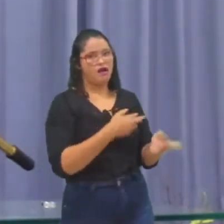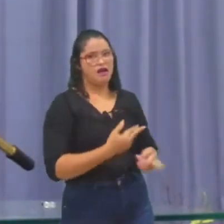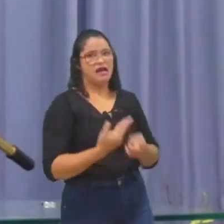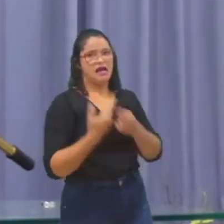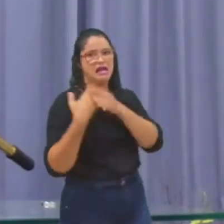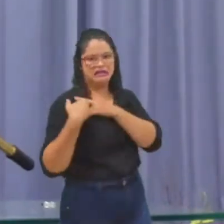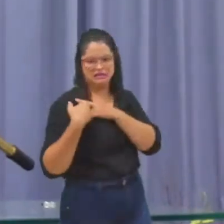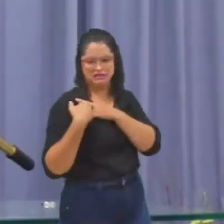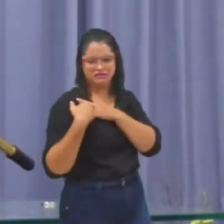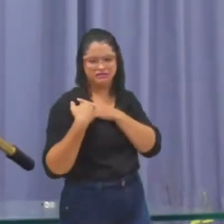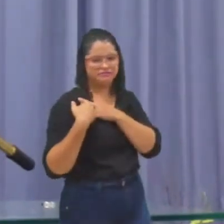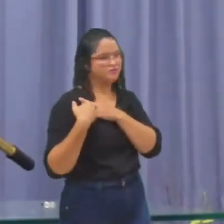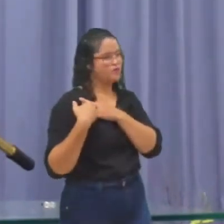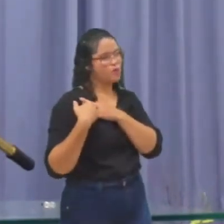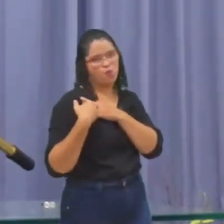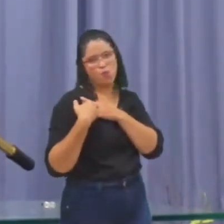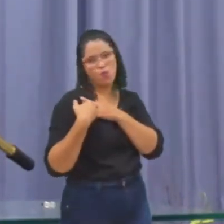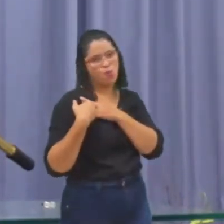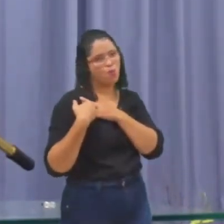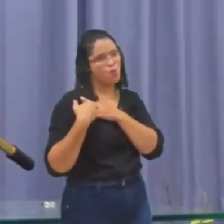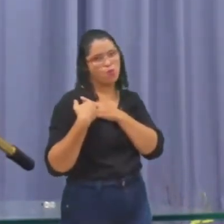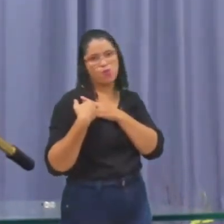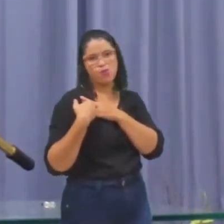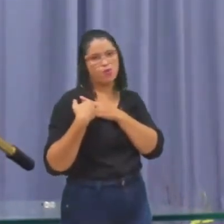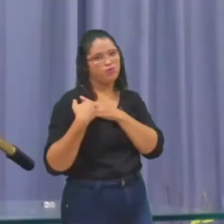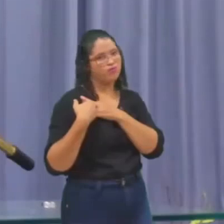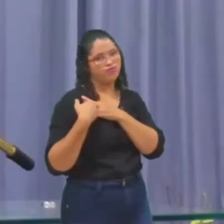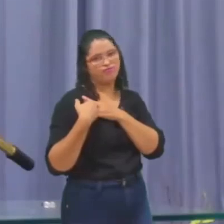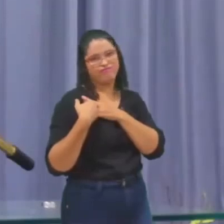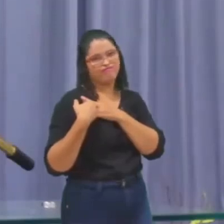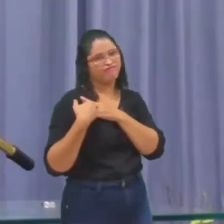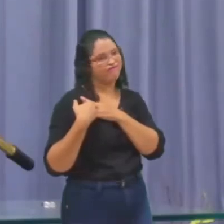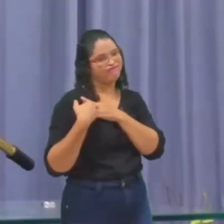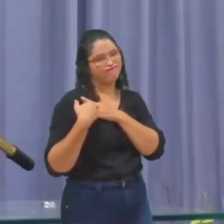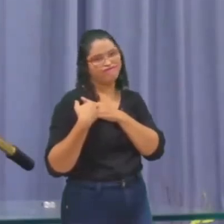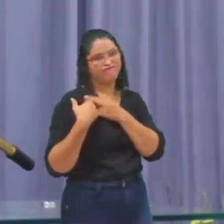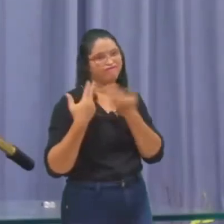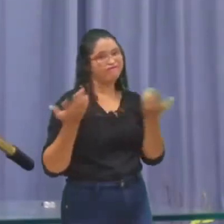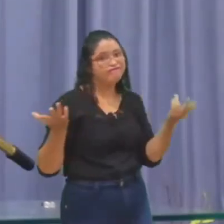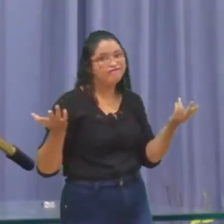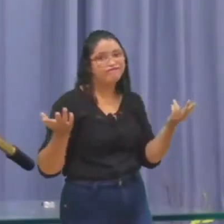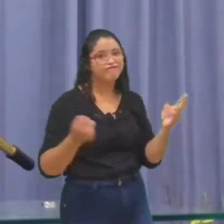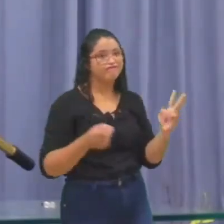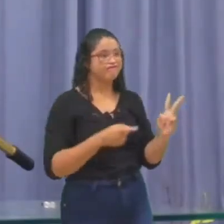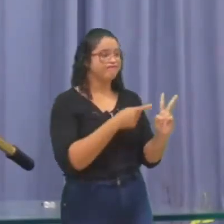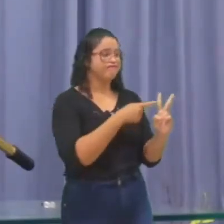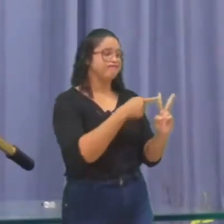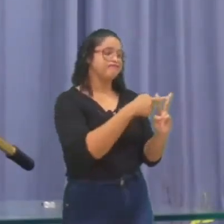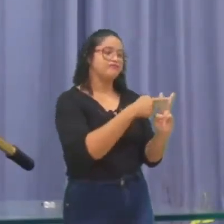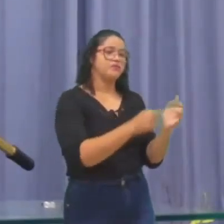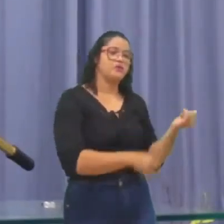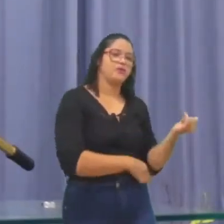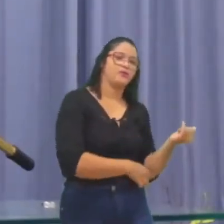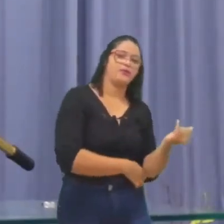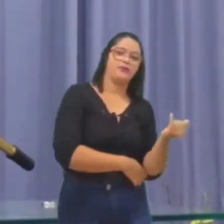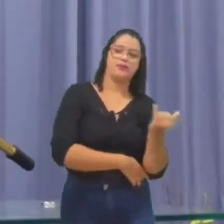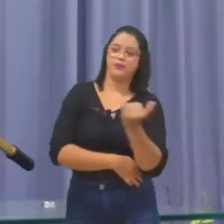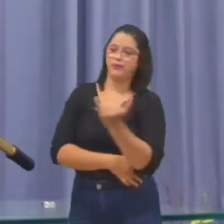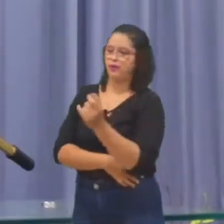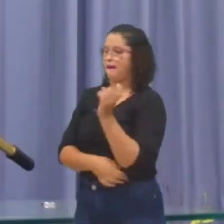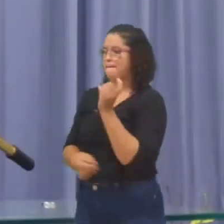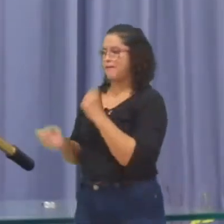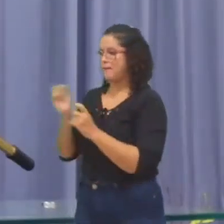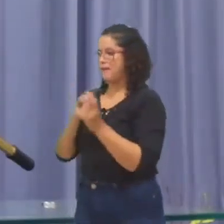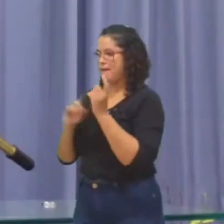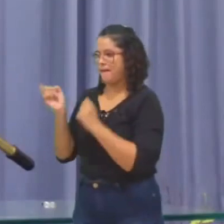contrário, aqueles dois homens eram muito responsáveis. Eles não disseram mentiras ao povo, eles